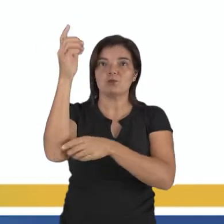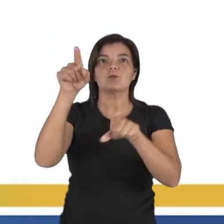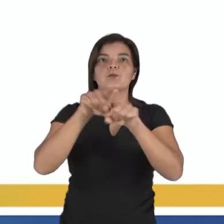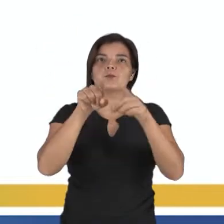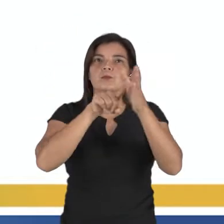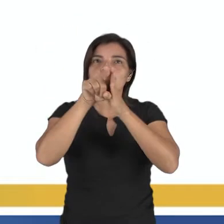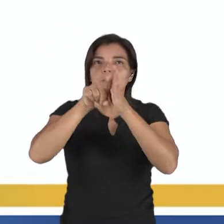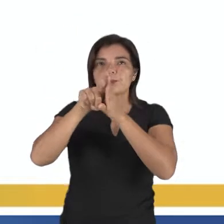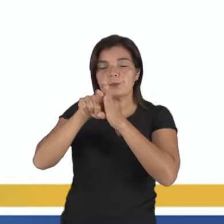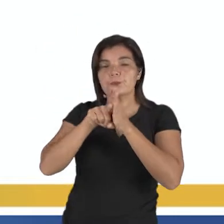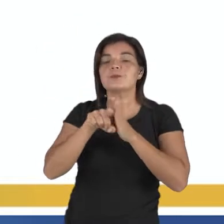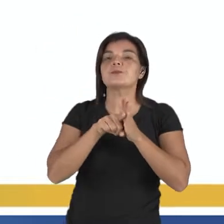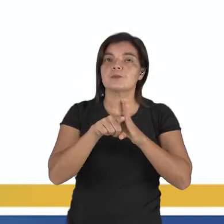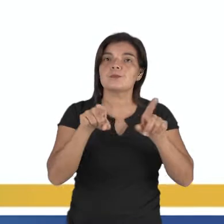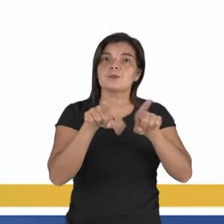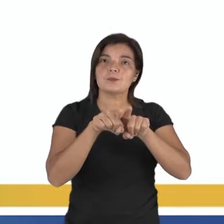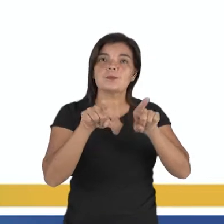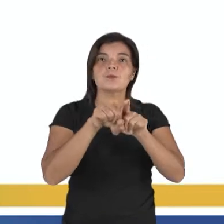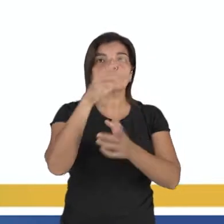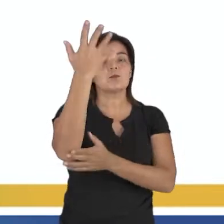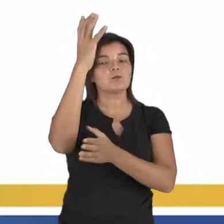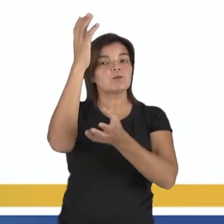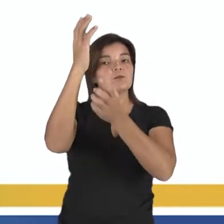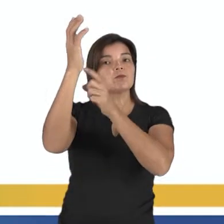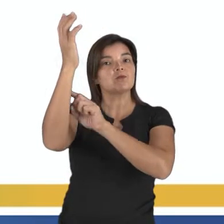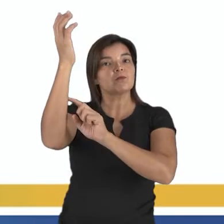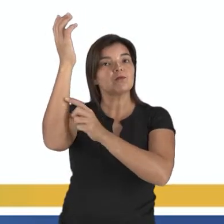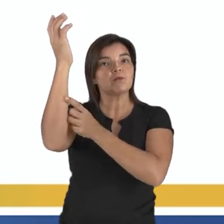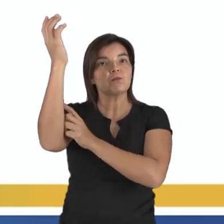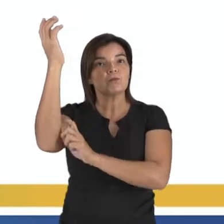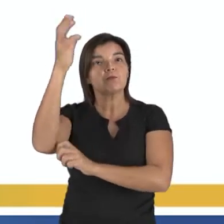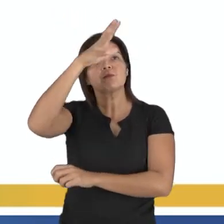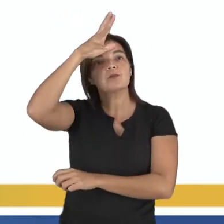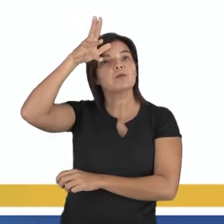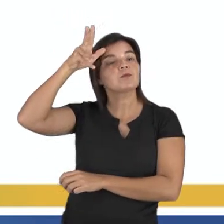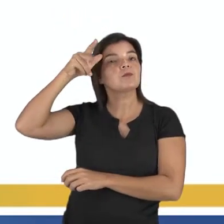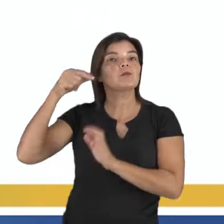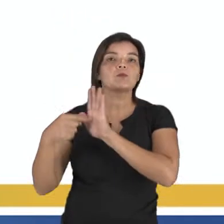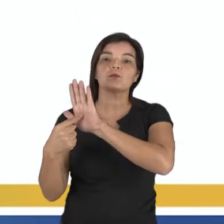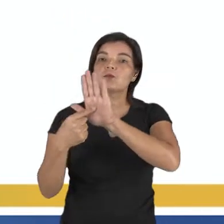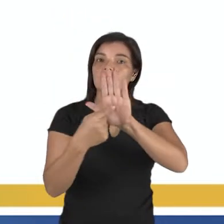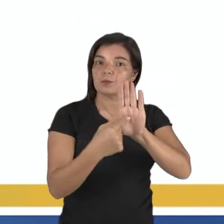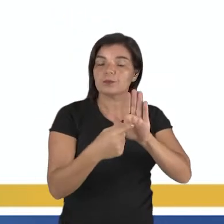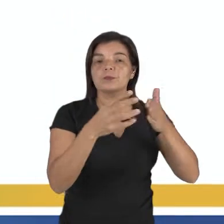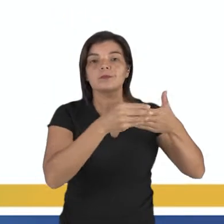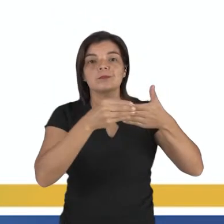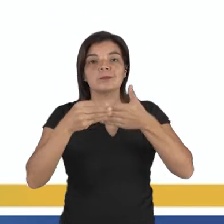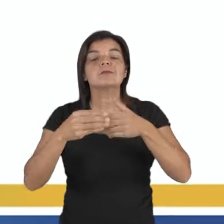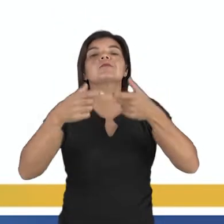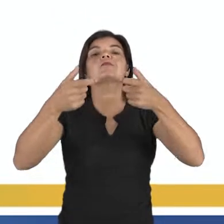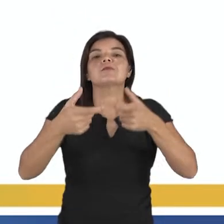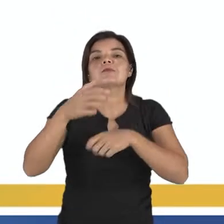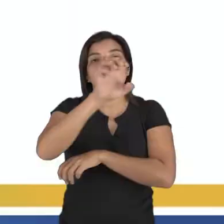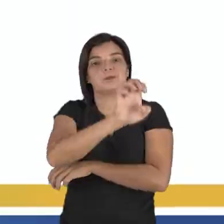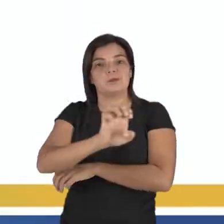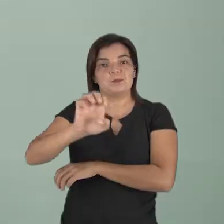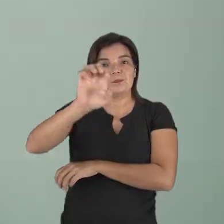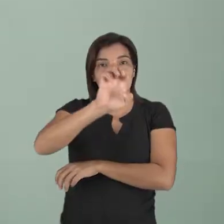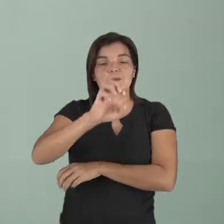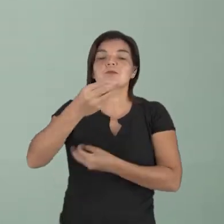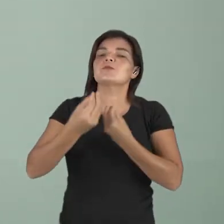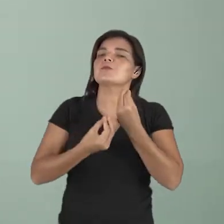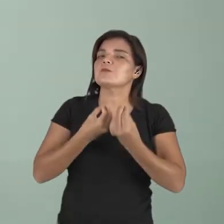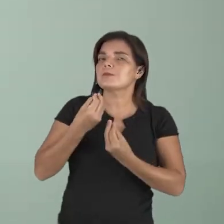Hevea brasiliensis, árvore endêmica da Amazônia, amostras foram levadas para a Europa. Então, como que funciona